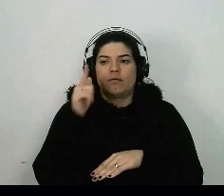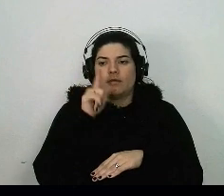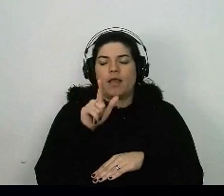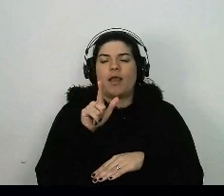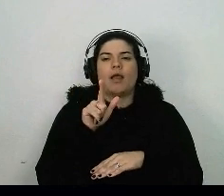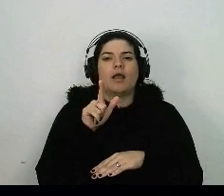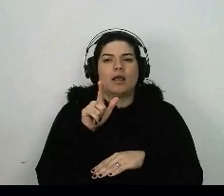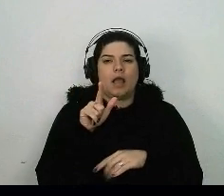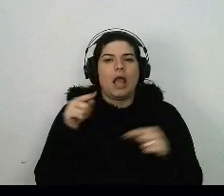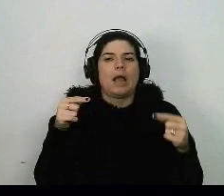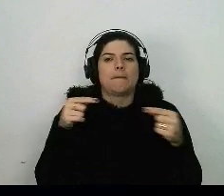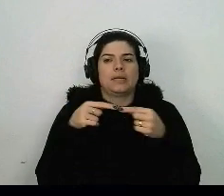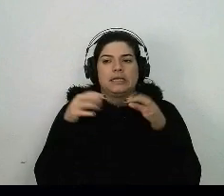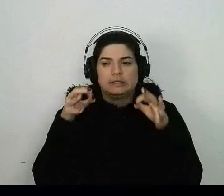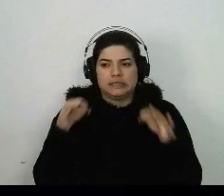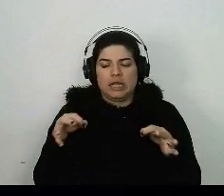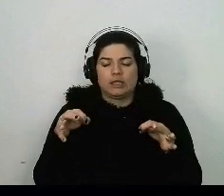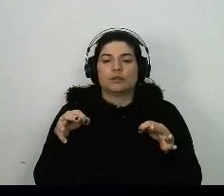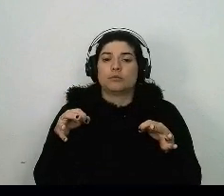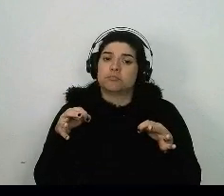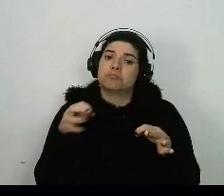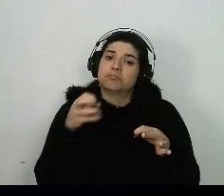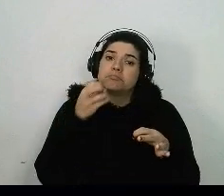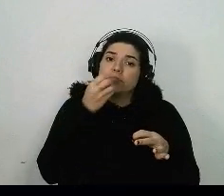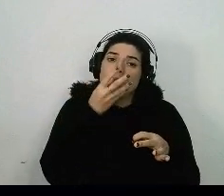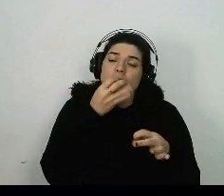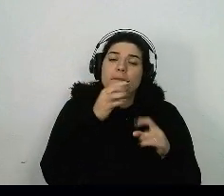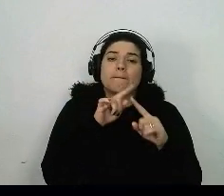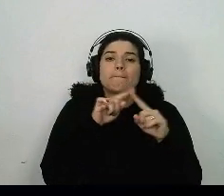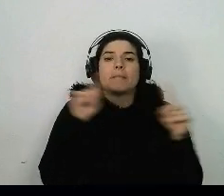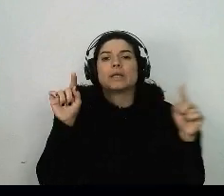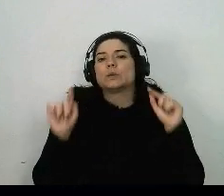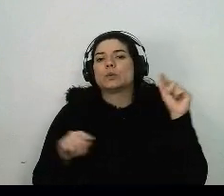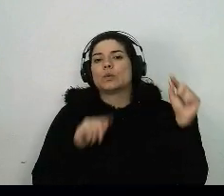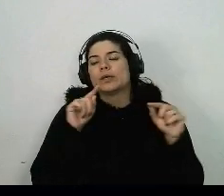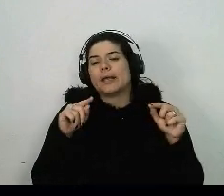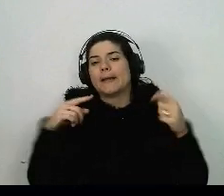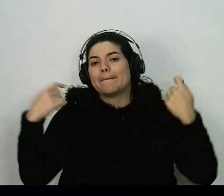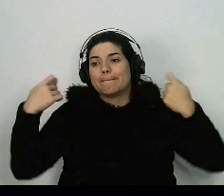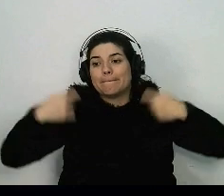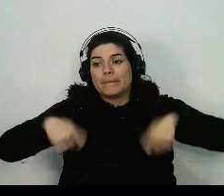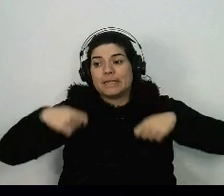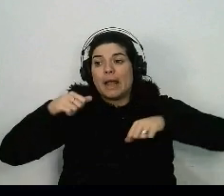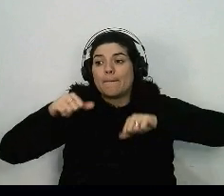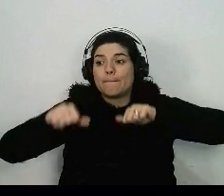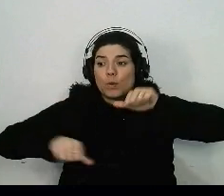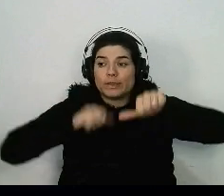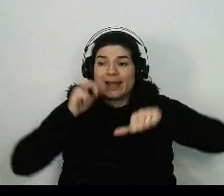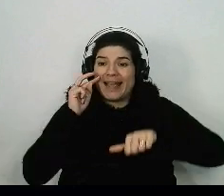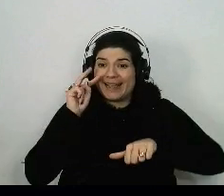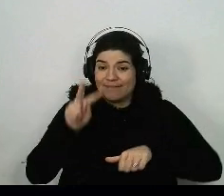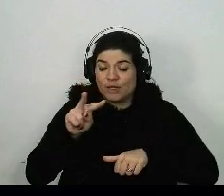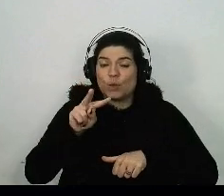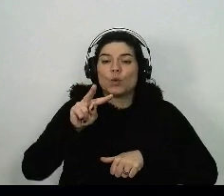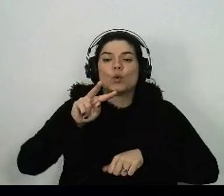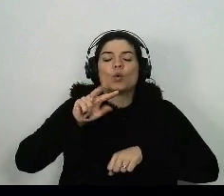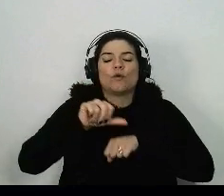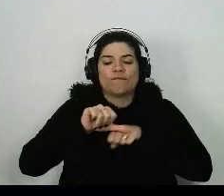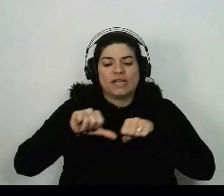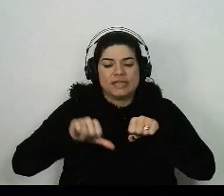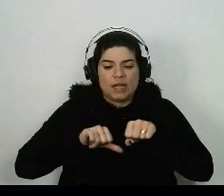casos, ele é bom, mas nesse nosso caso a gente precisou mudar e viu que a versão de documento foi o que melhor nos